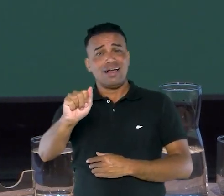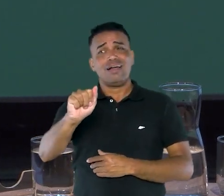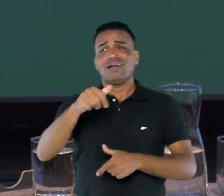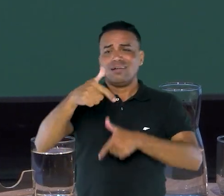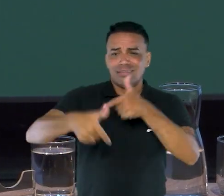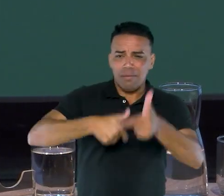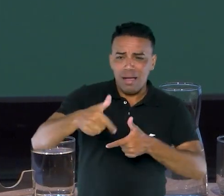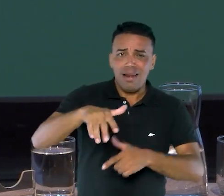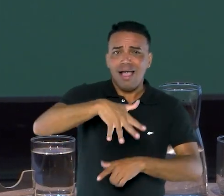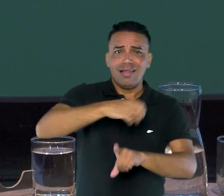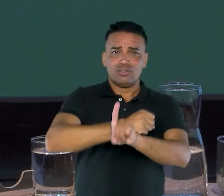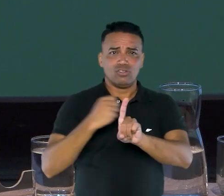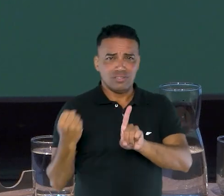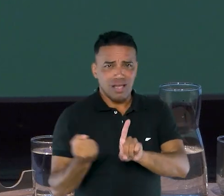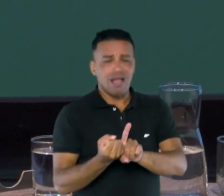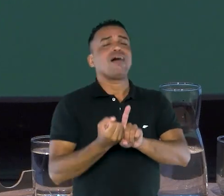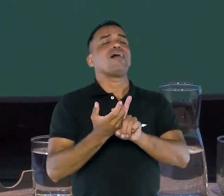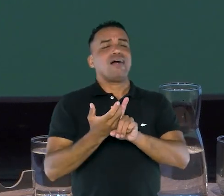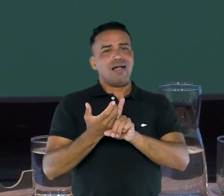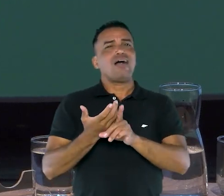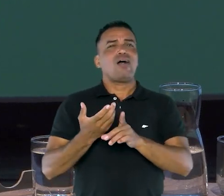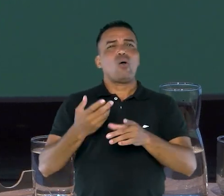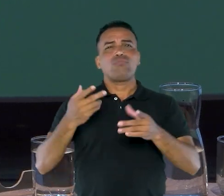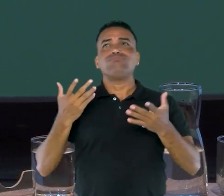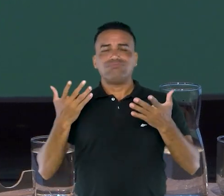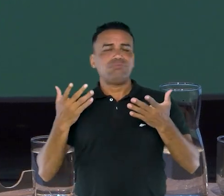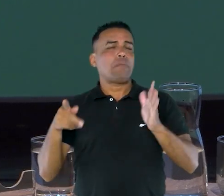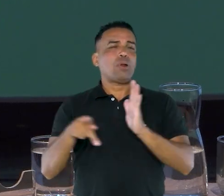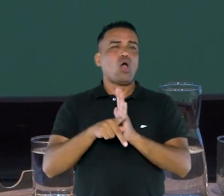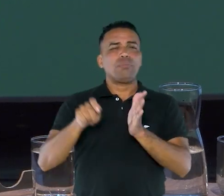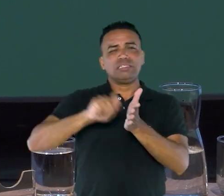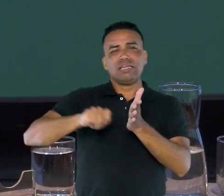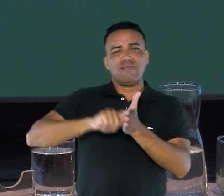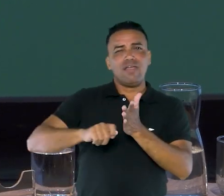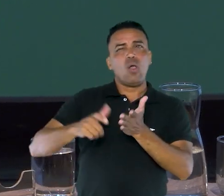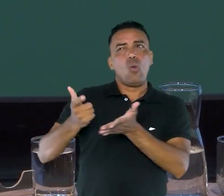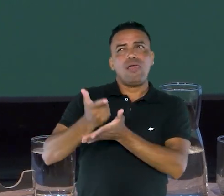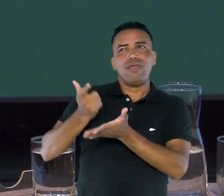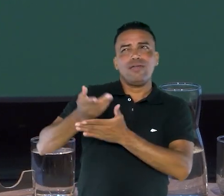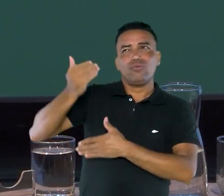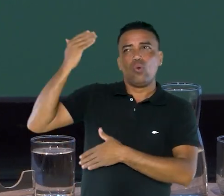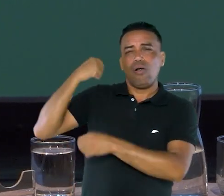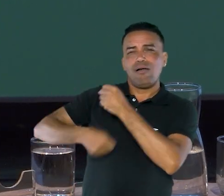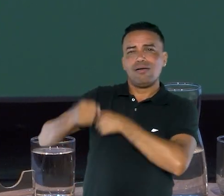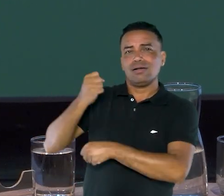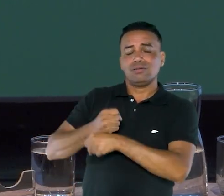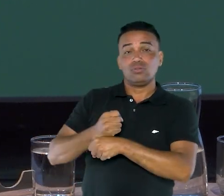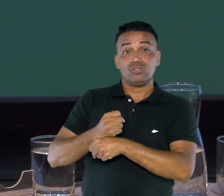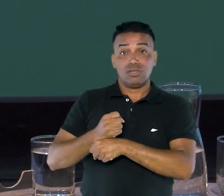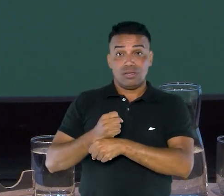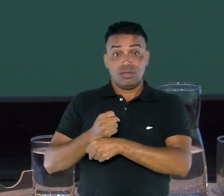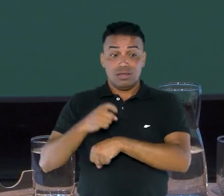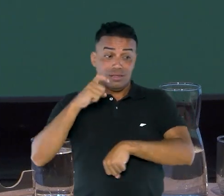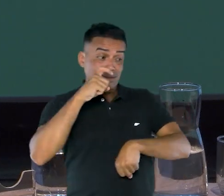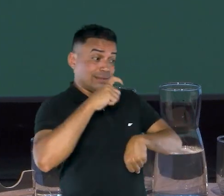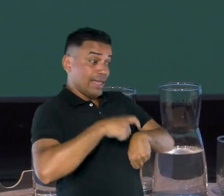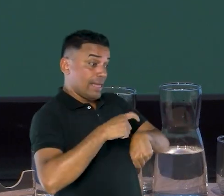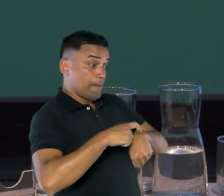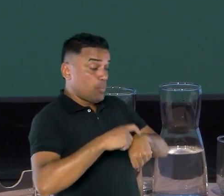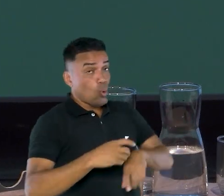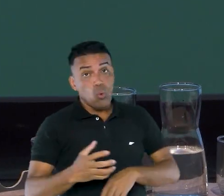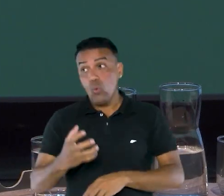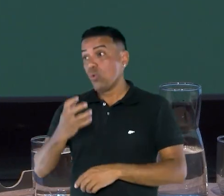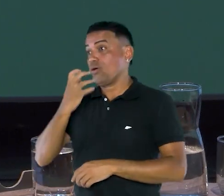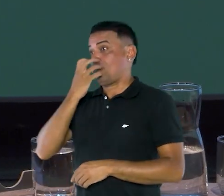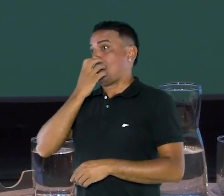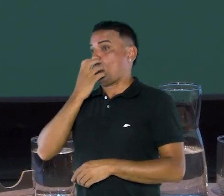e com a teoria crítica, e Frankfurt e tal, escreveu um livro há uns anos já, O Tempo e o Cão,